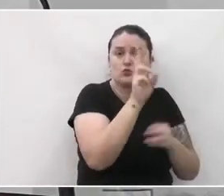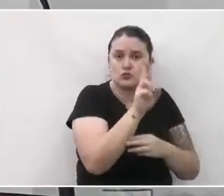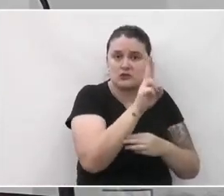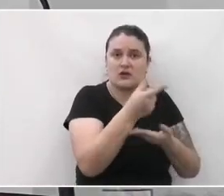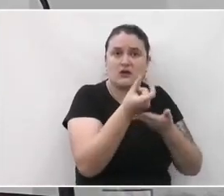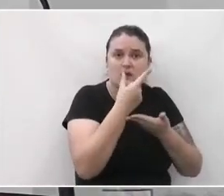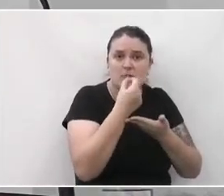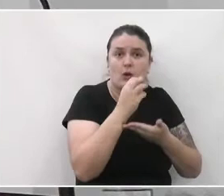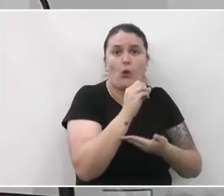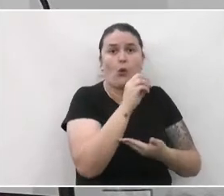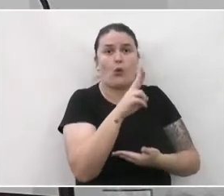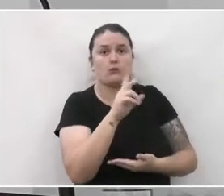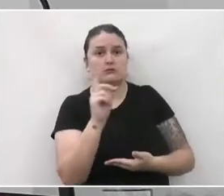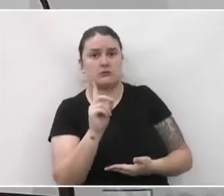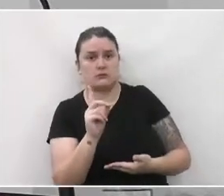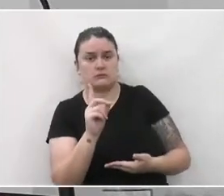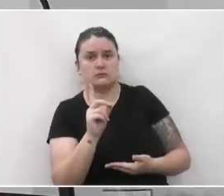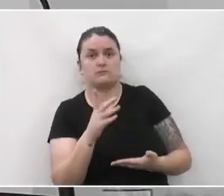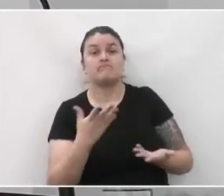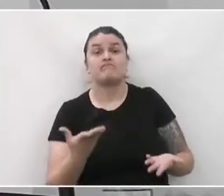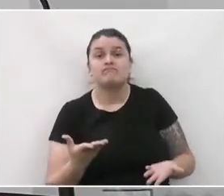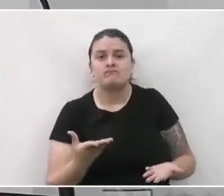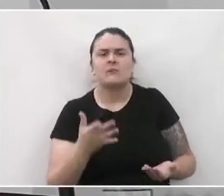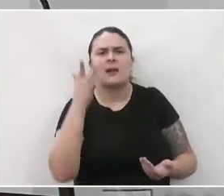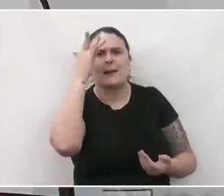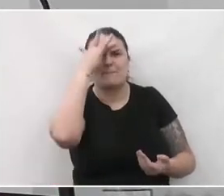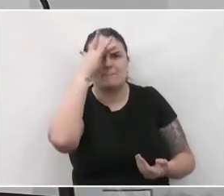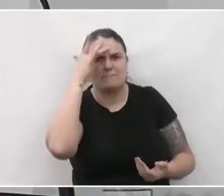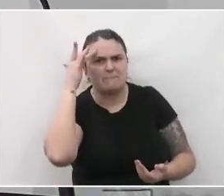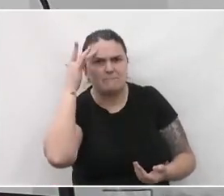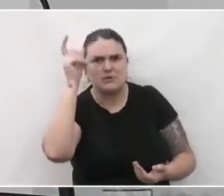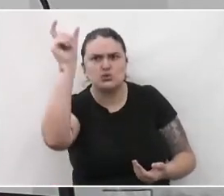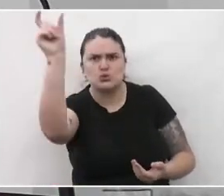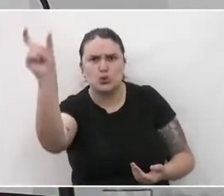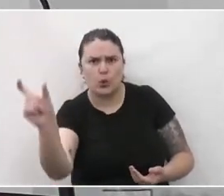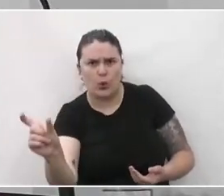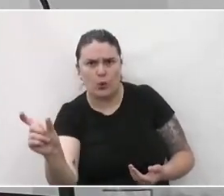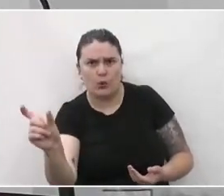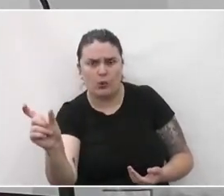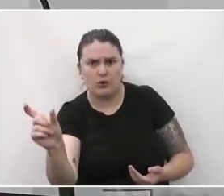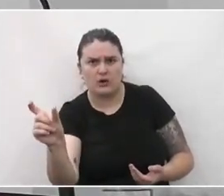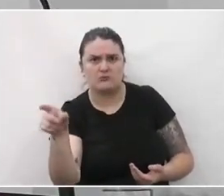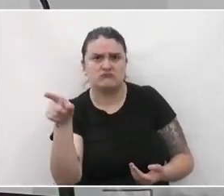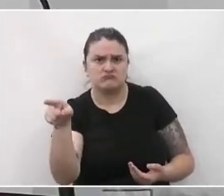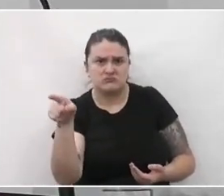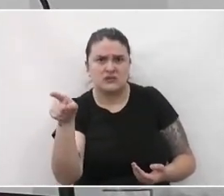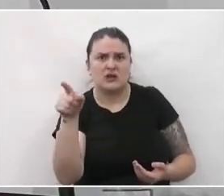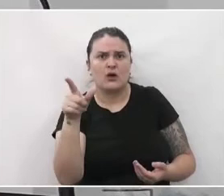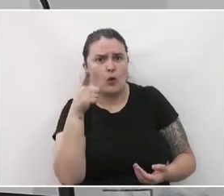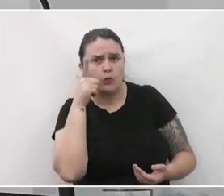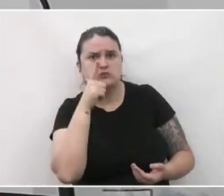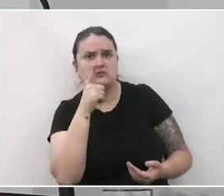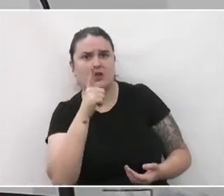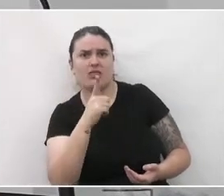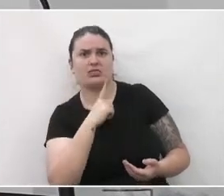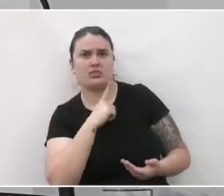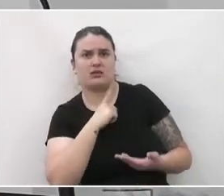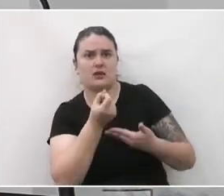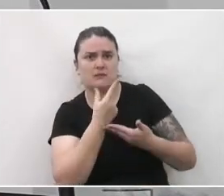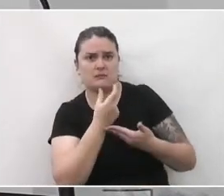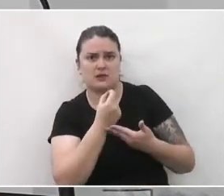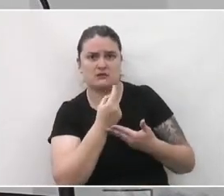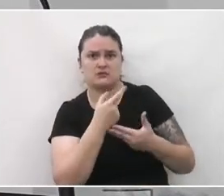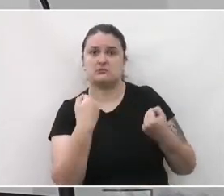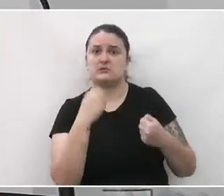que aquele munícipe vai conseguir ter essa medicação é que nós temos que